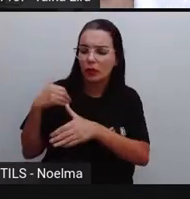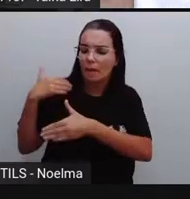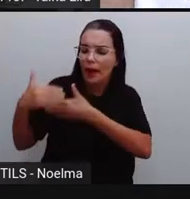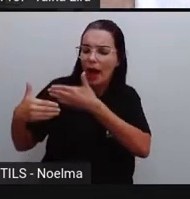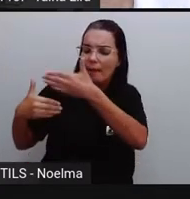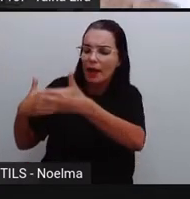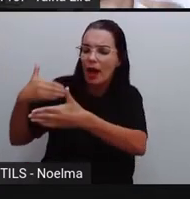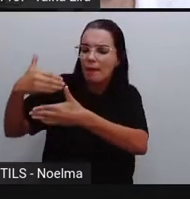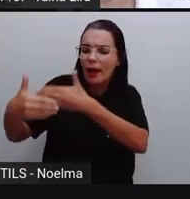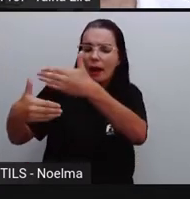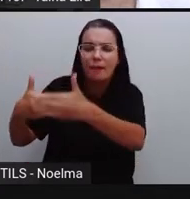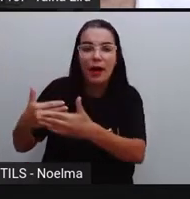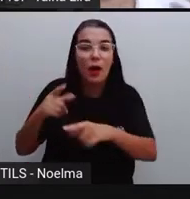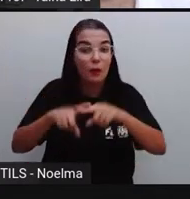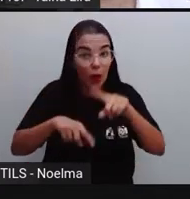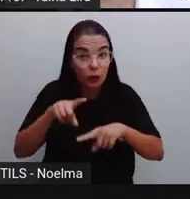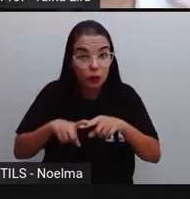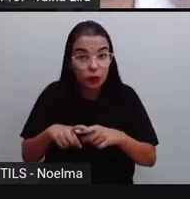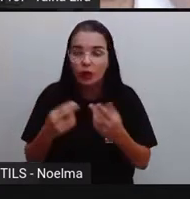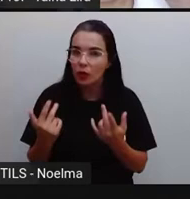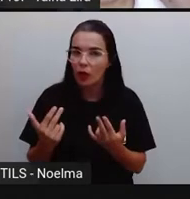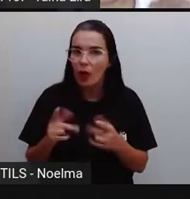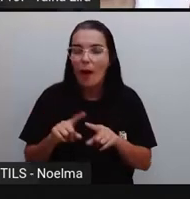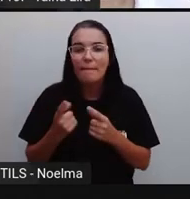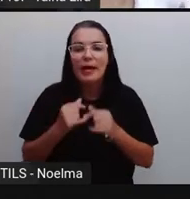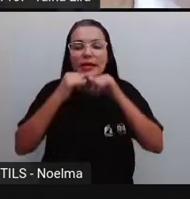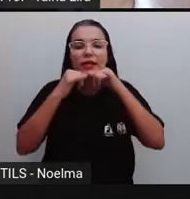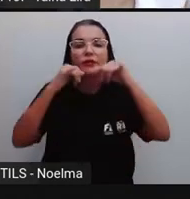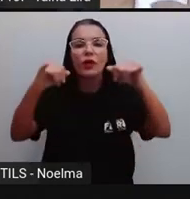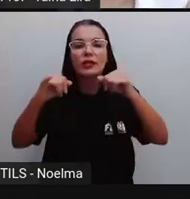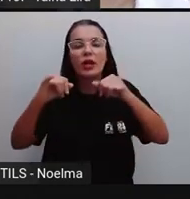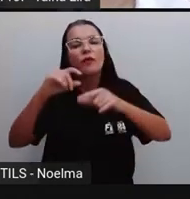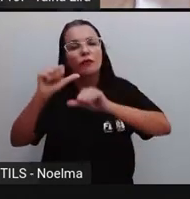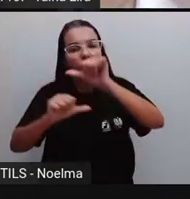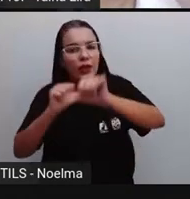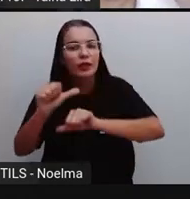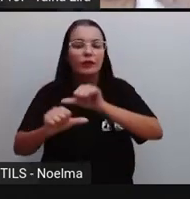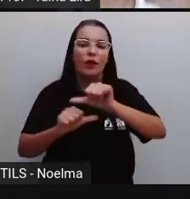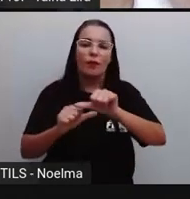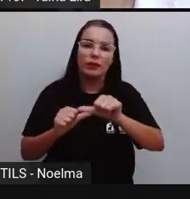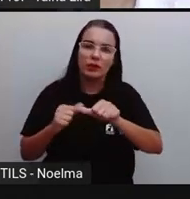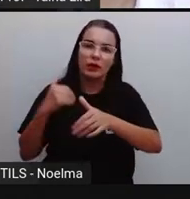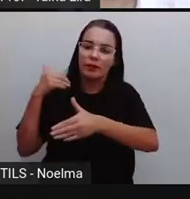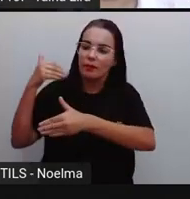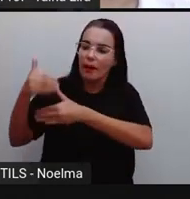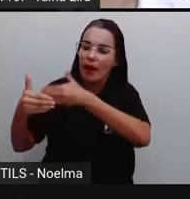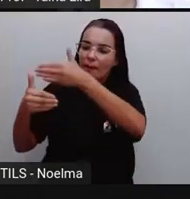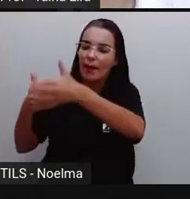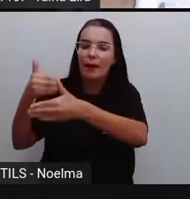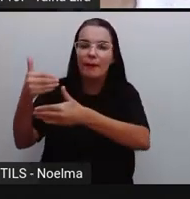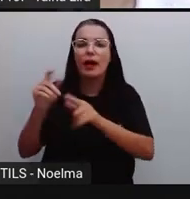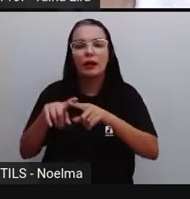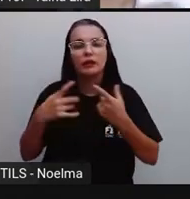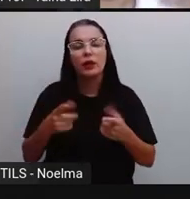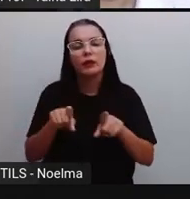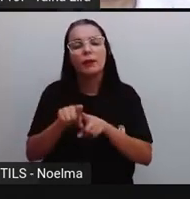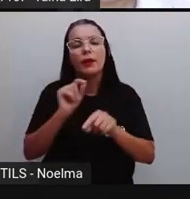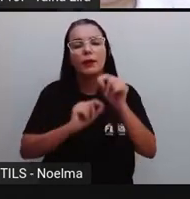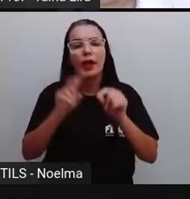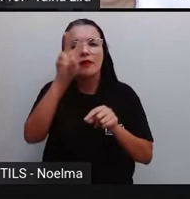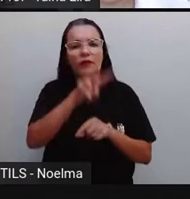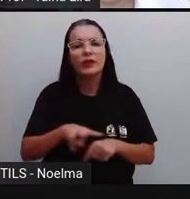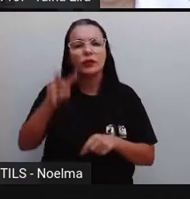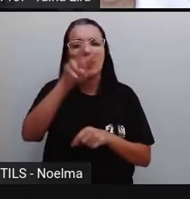do tempo. Então a estética está ligada ao que a gente vê, né? As questões visuais. Então, as